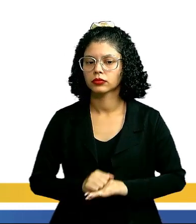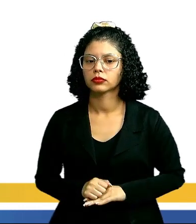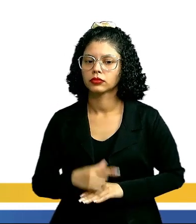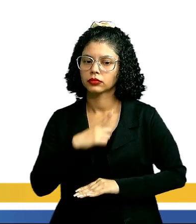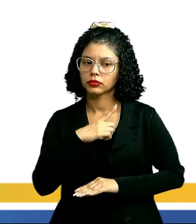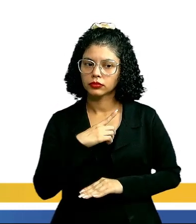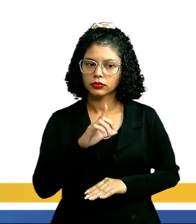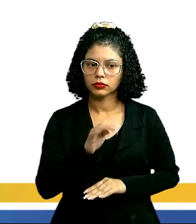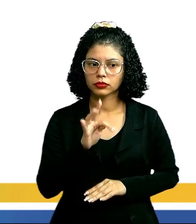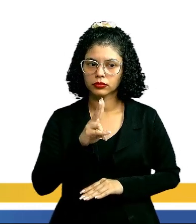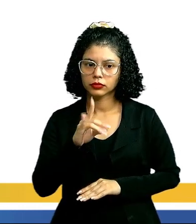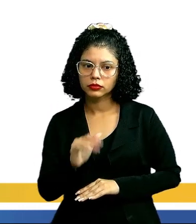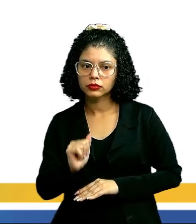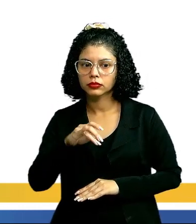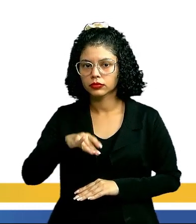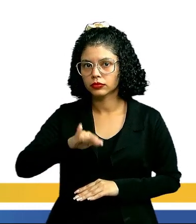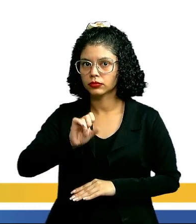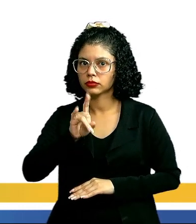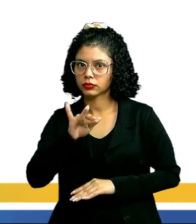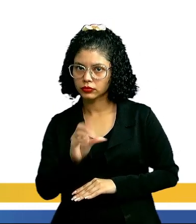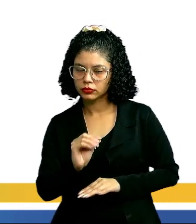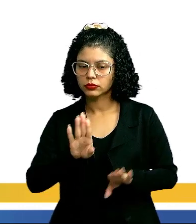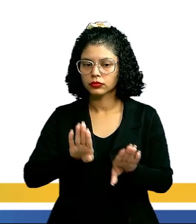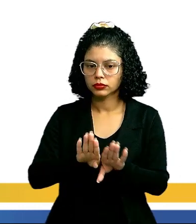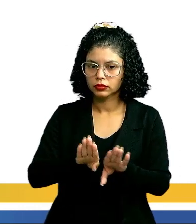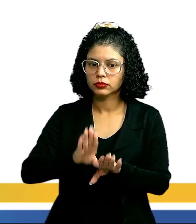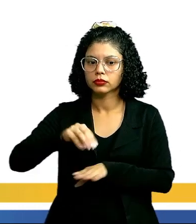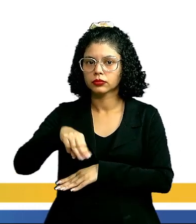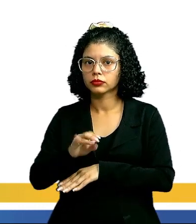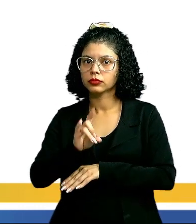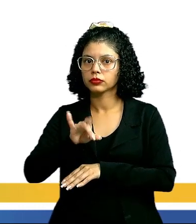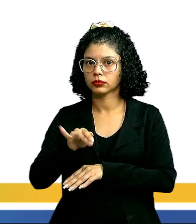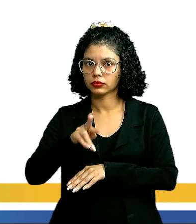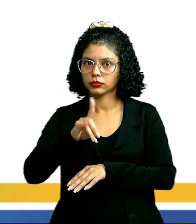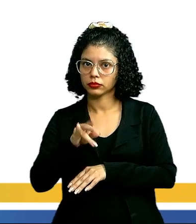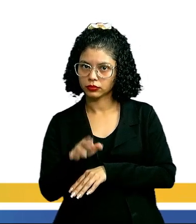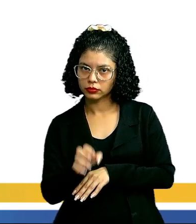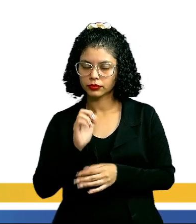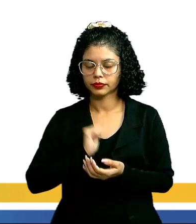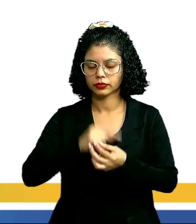nós temos ectoderme, mesoderme e endoderme, tá? Mas